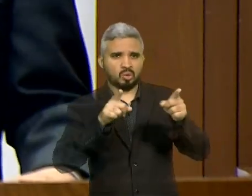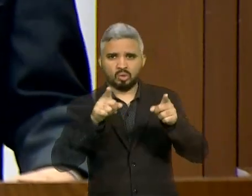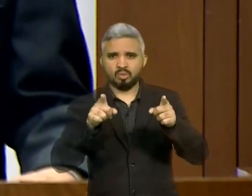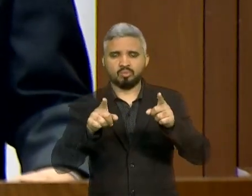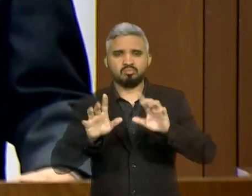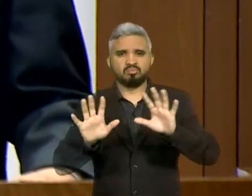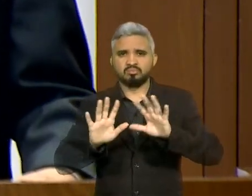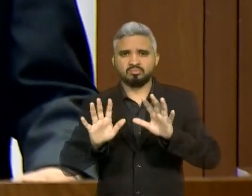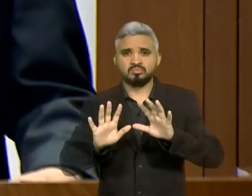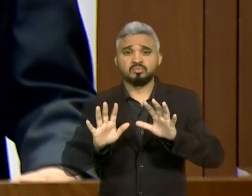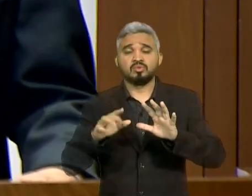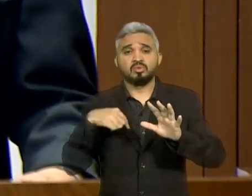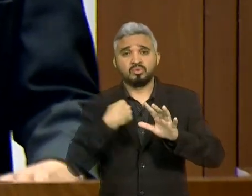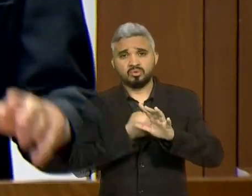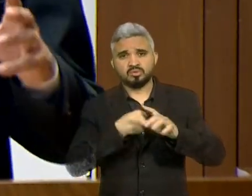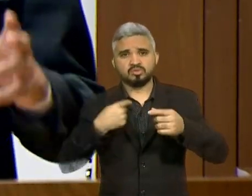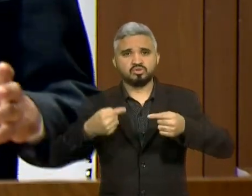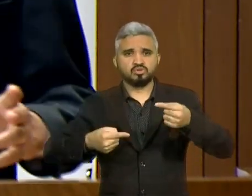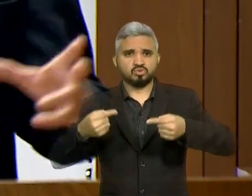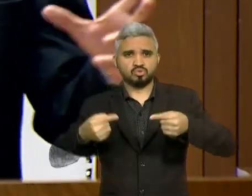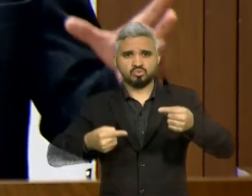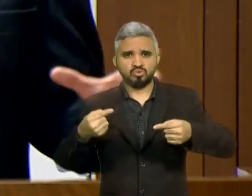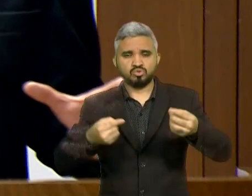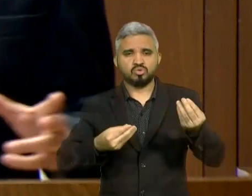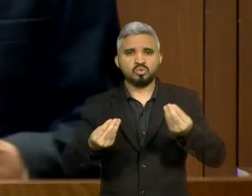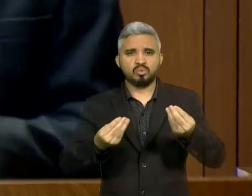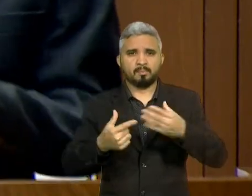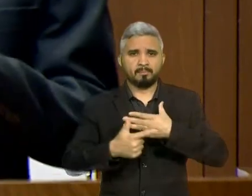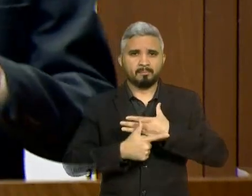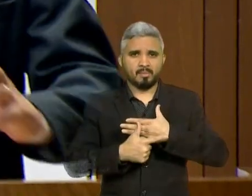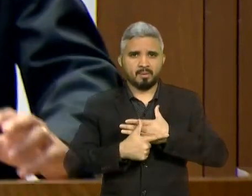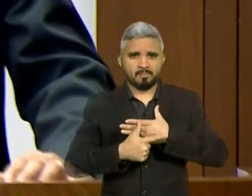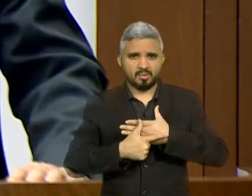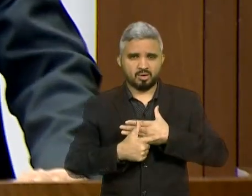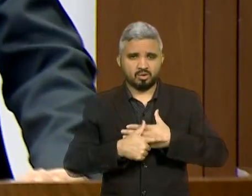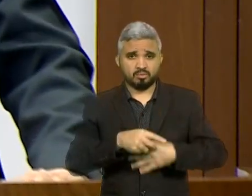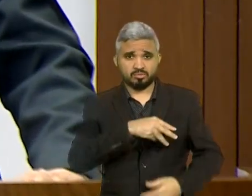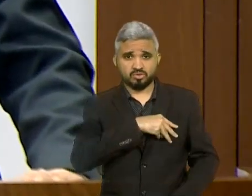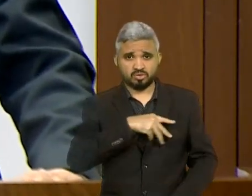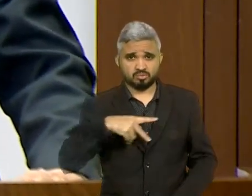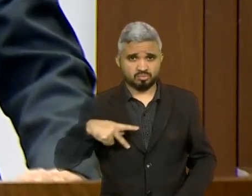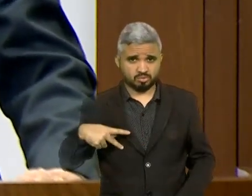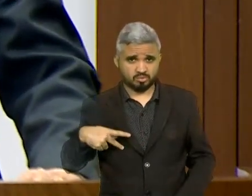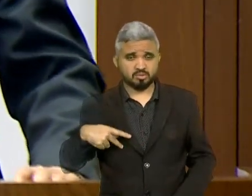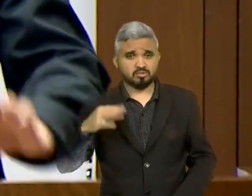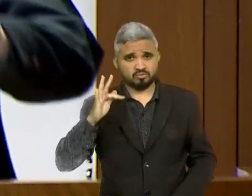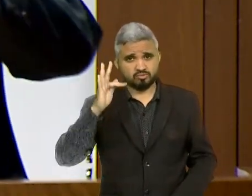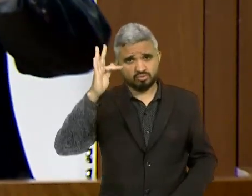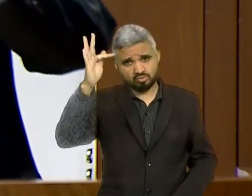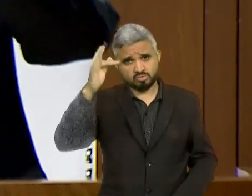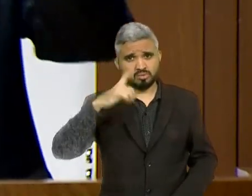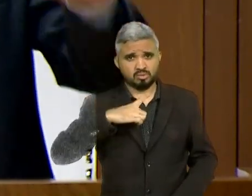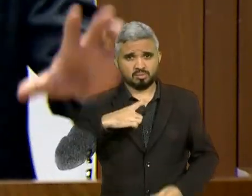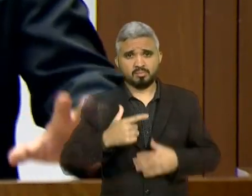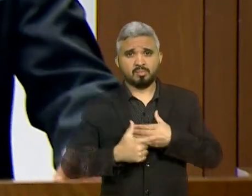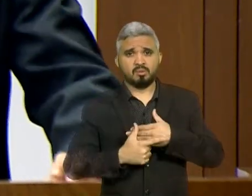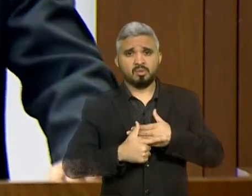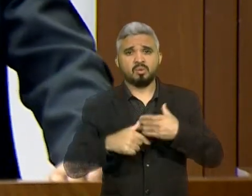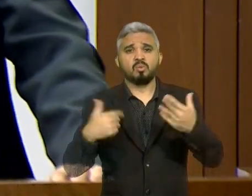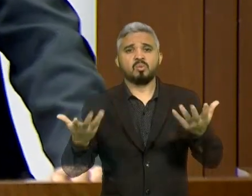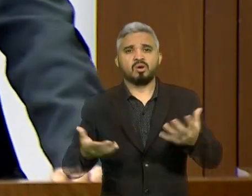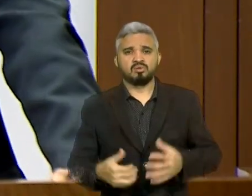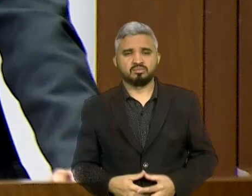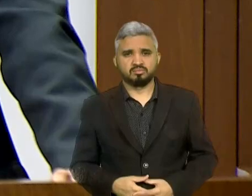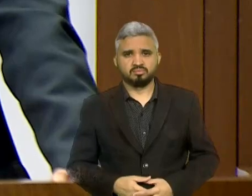discutir de fato que papel a gente reserva para o Ministério Público no futuro. A instituição que mais mudou